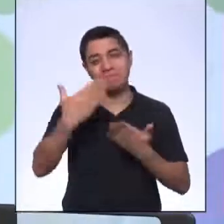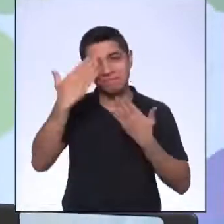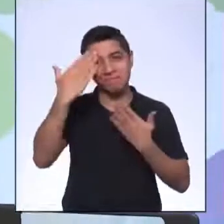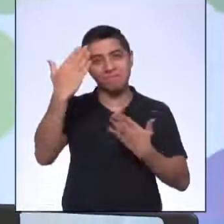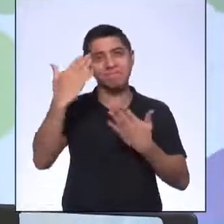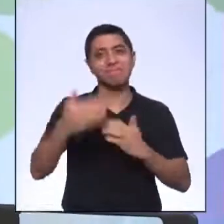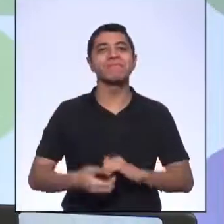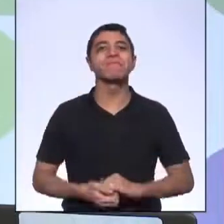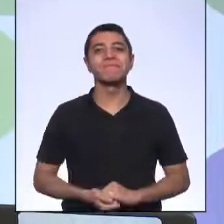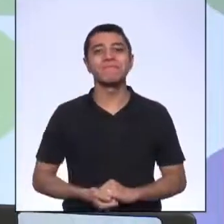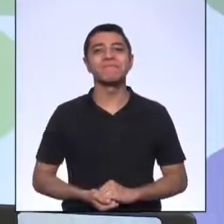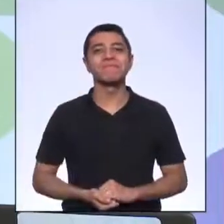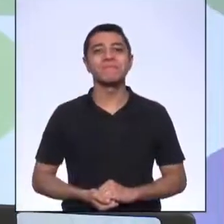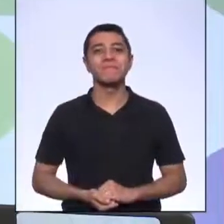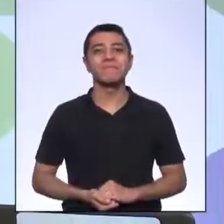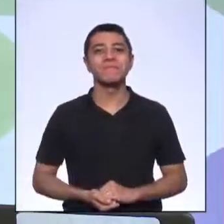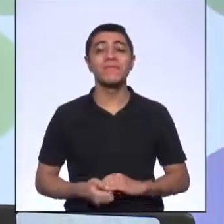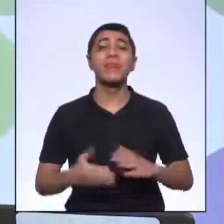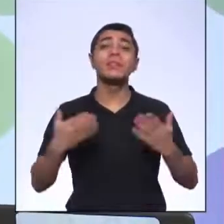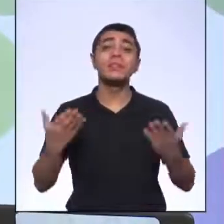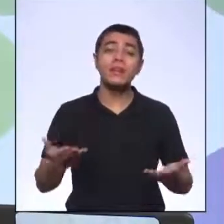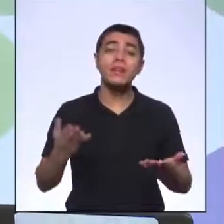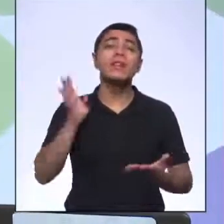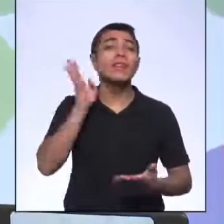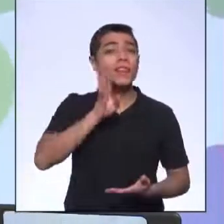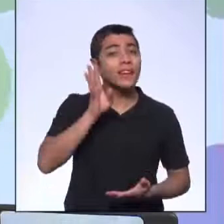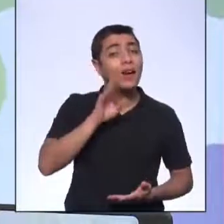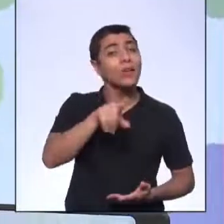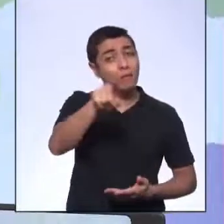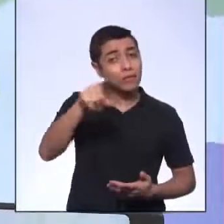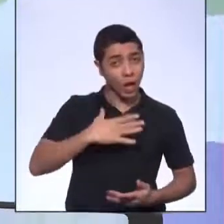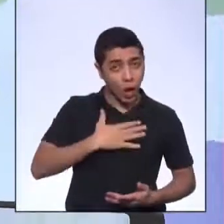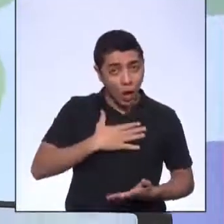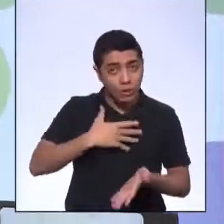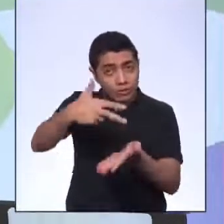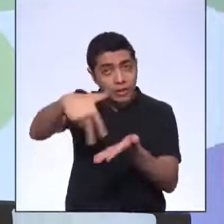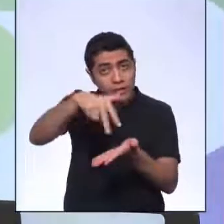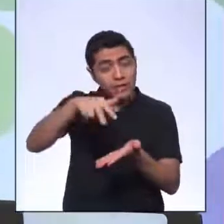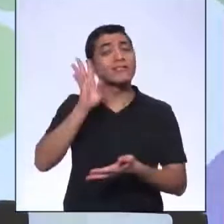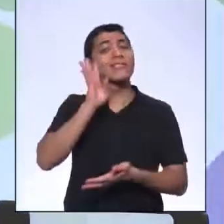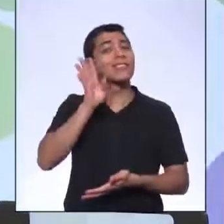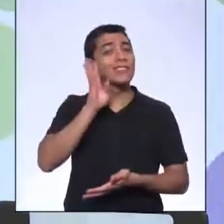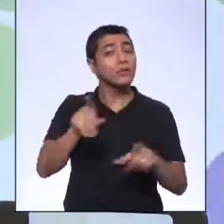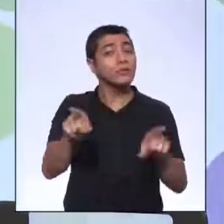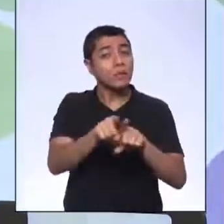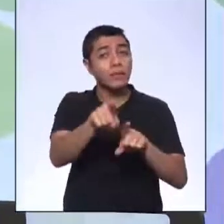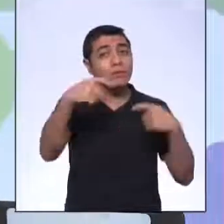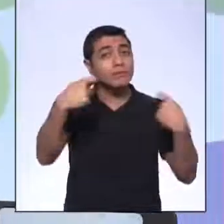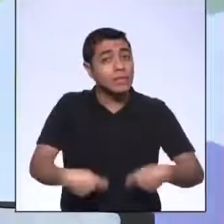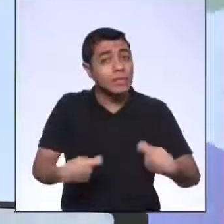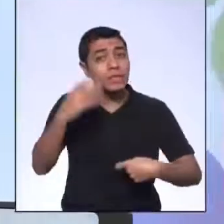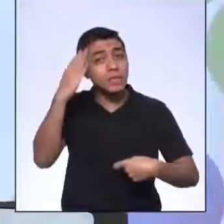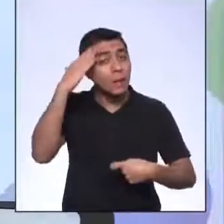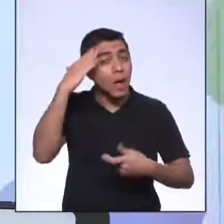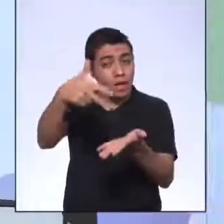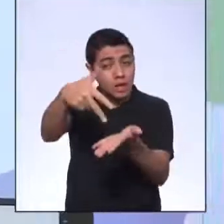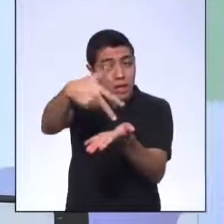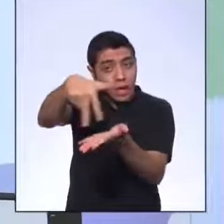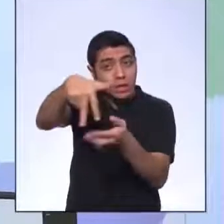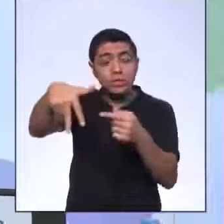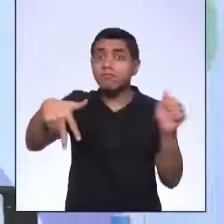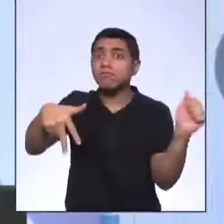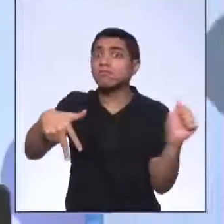gente olha só né Muito legal mesmo que todos vocês gostam de dançar e que todo mundo saiba a importância que é a dança